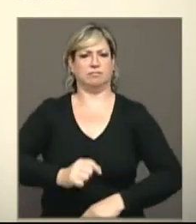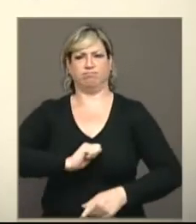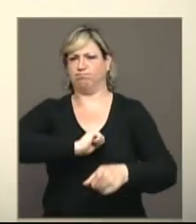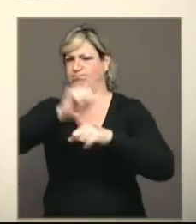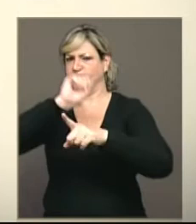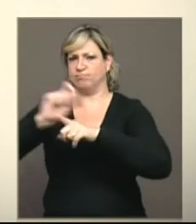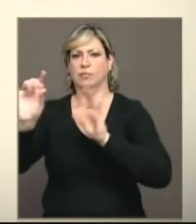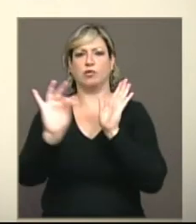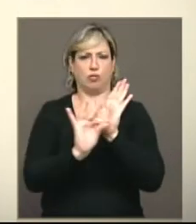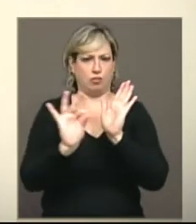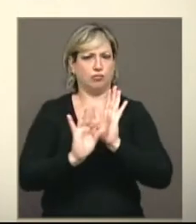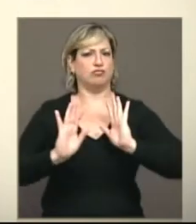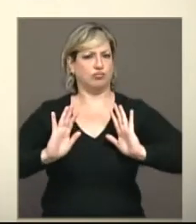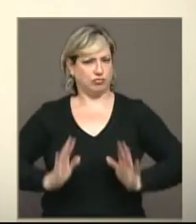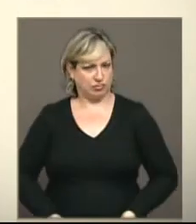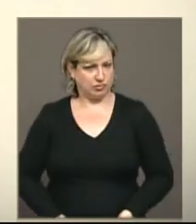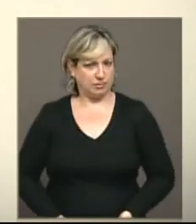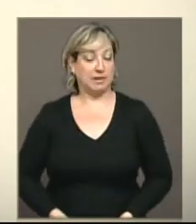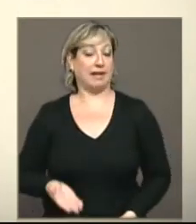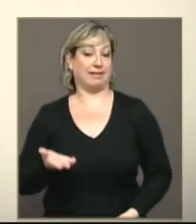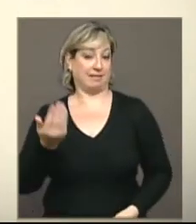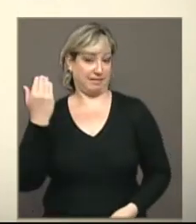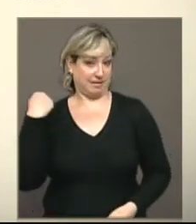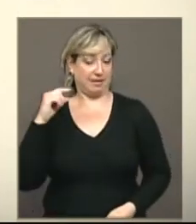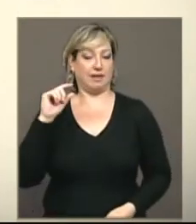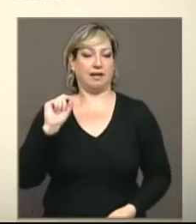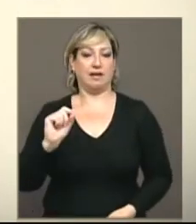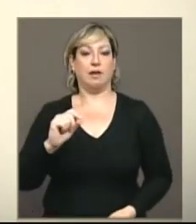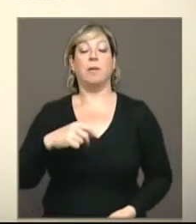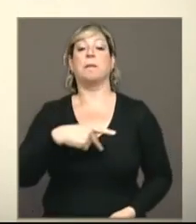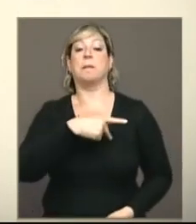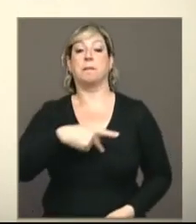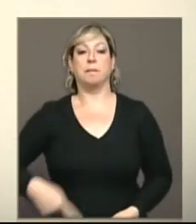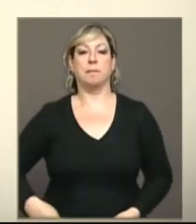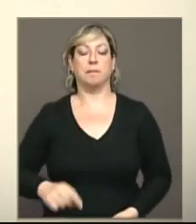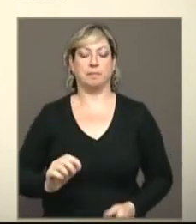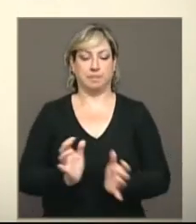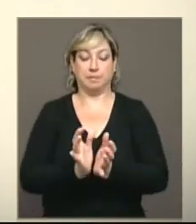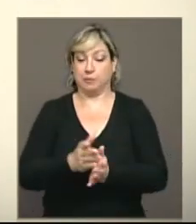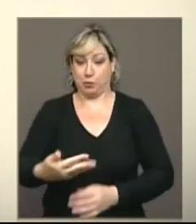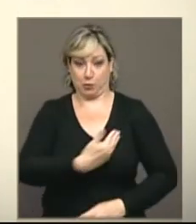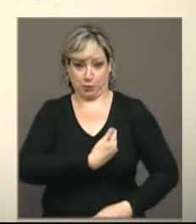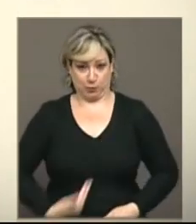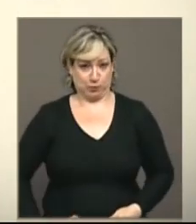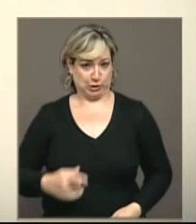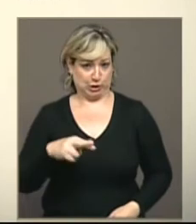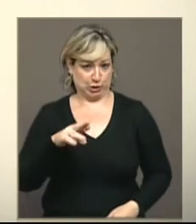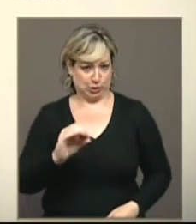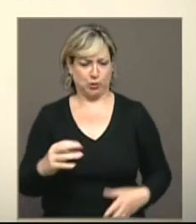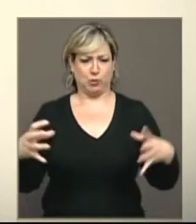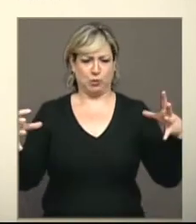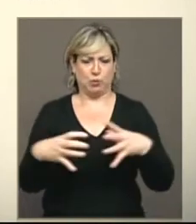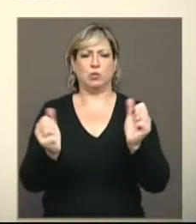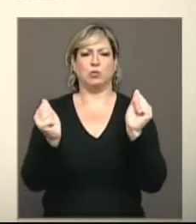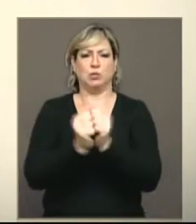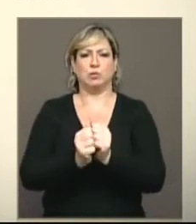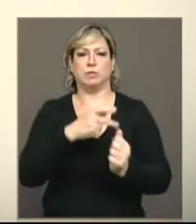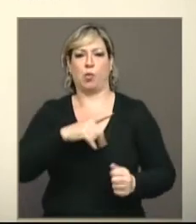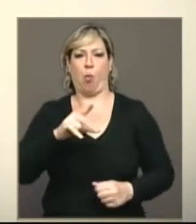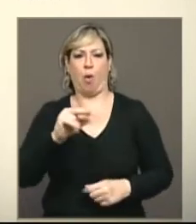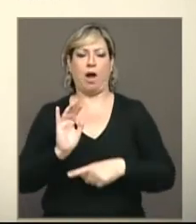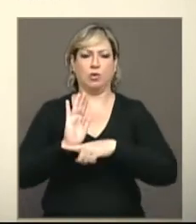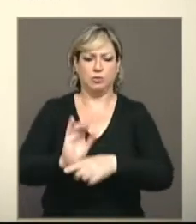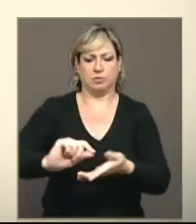expulsar os traficantes de lá naquele momento a pedido do Governo do Estado do Rio de Janeiro um batalhão do exército